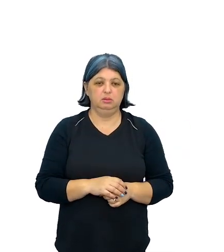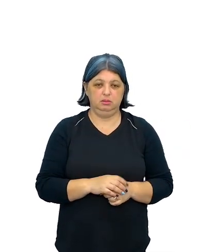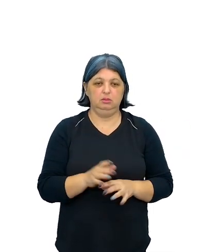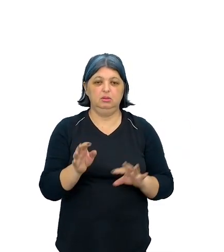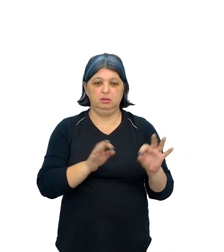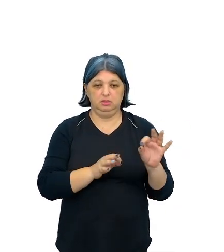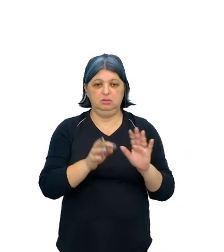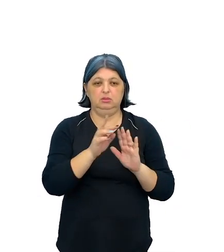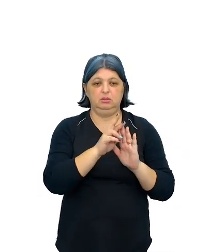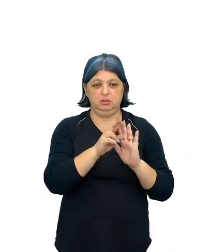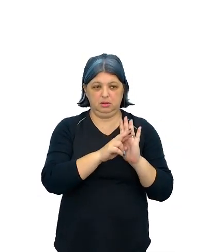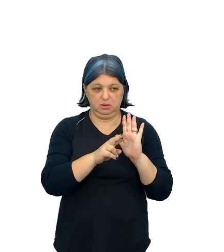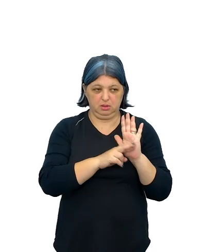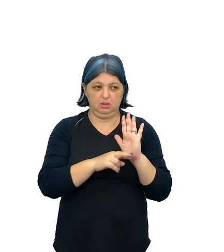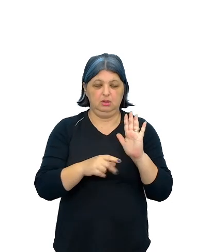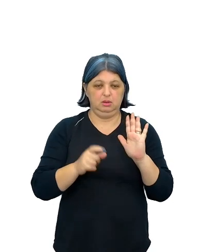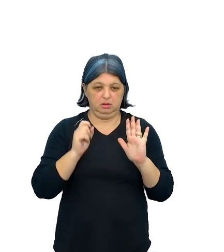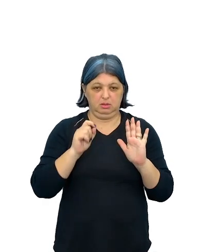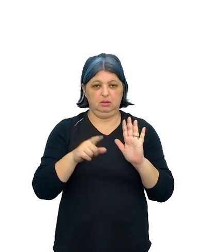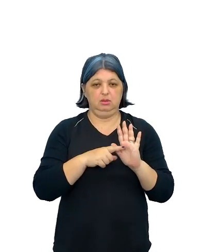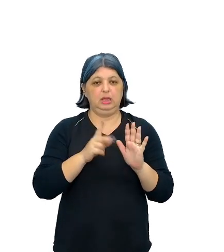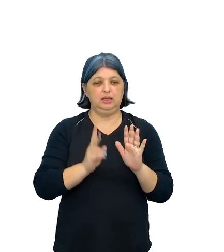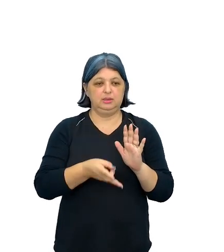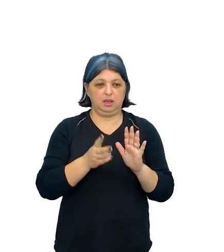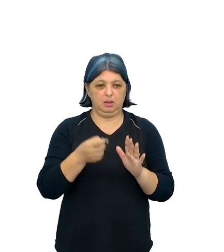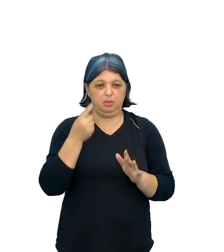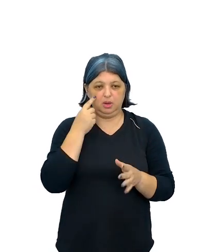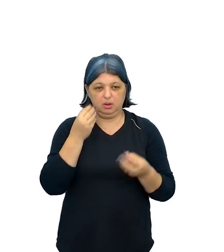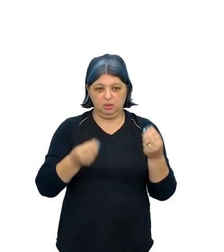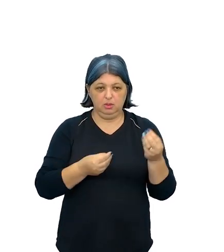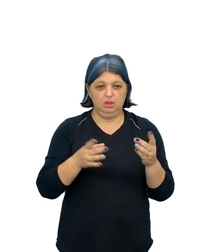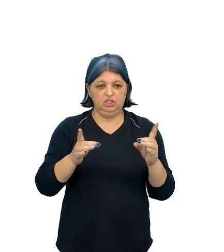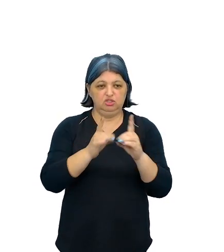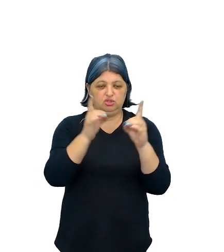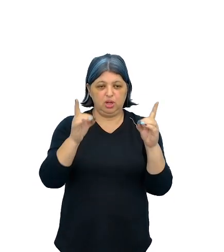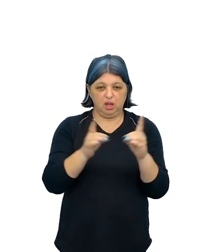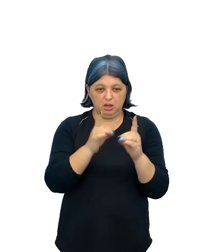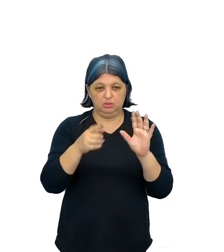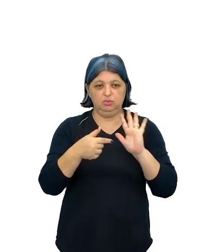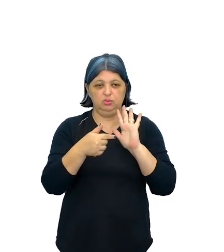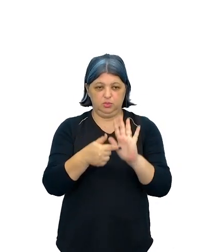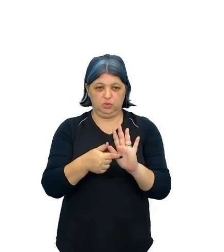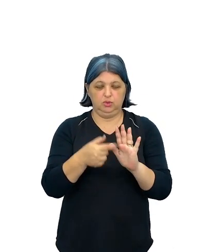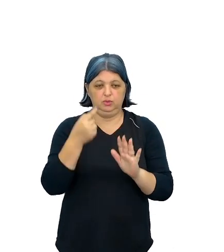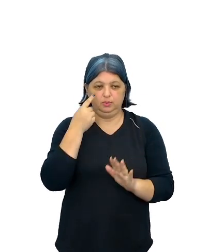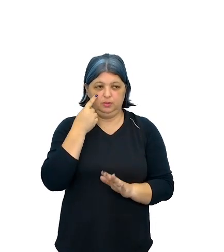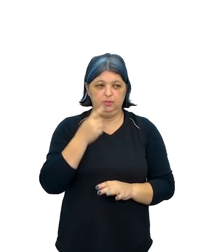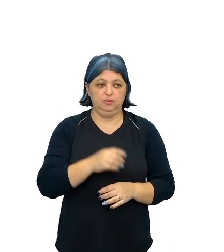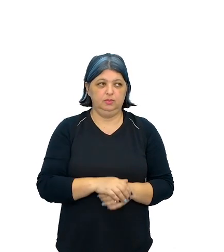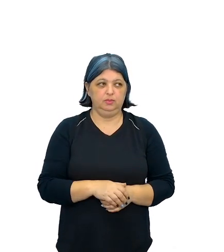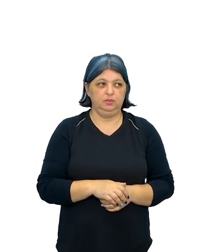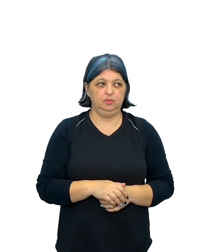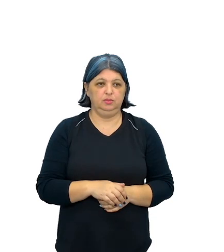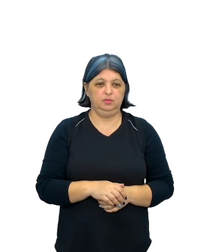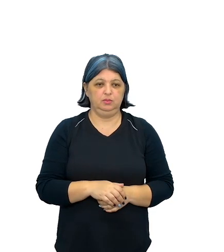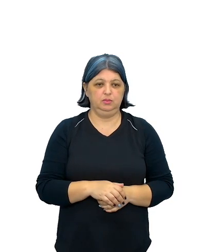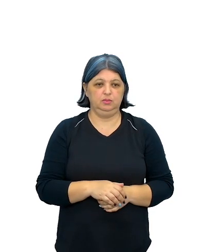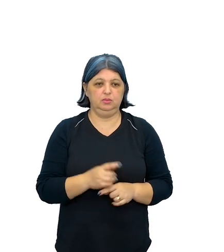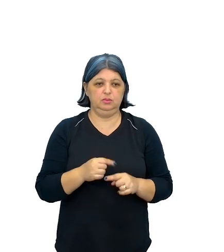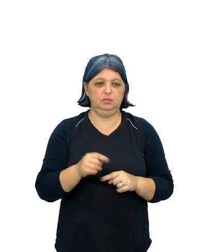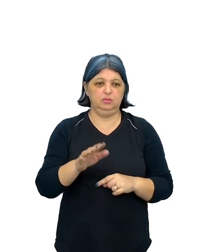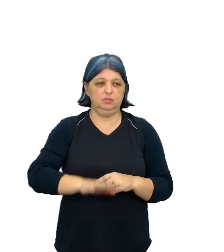de relatórios, relatos, sempre concernentes a gêneros didáticos expositivos, né?